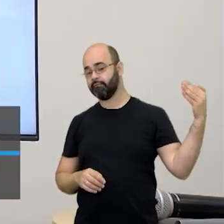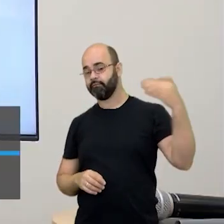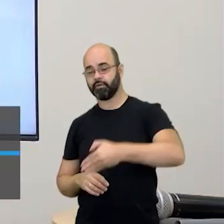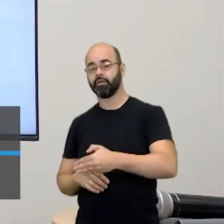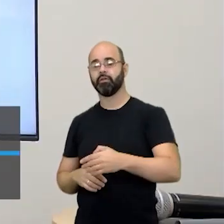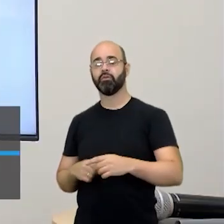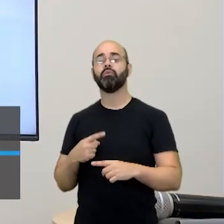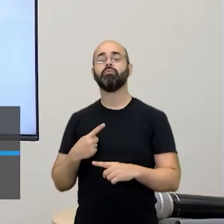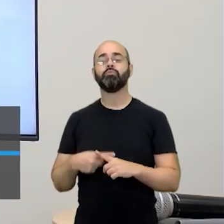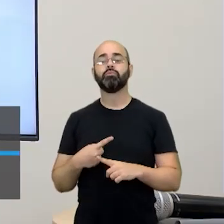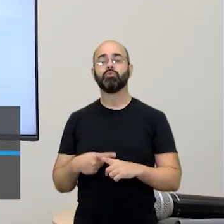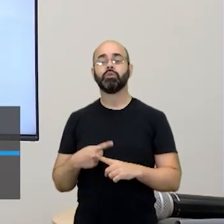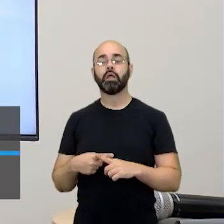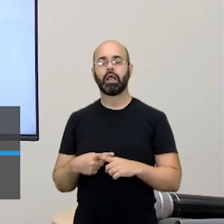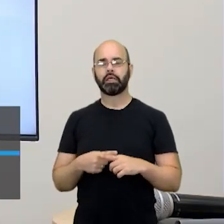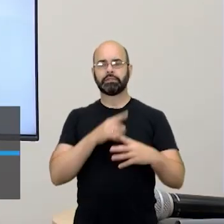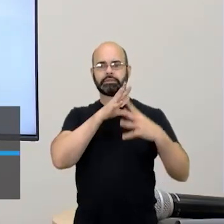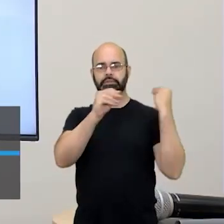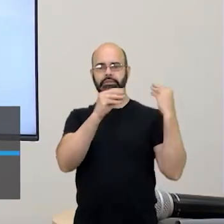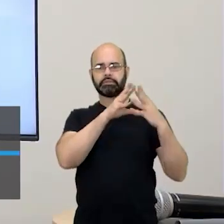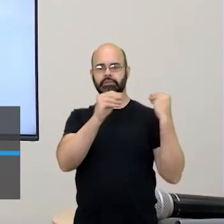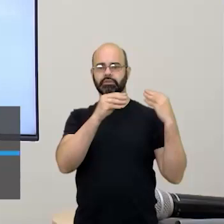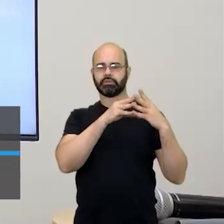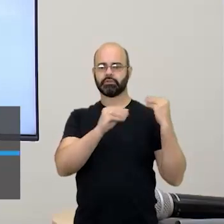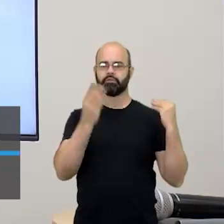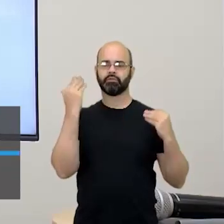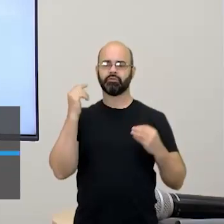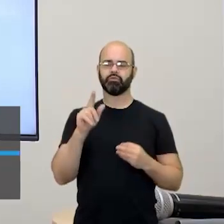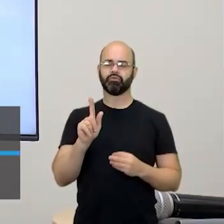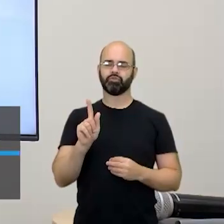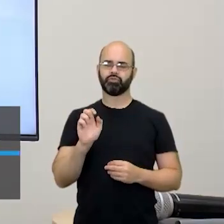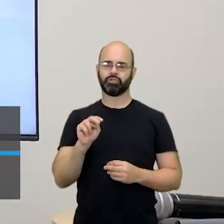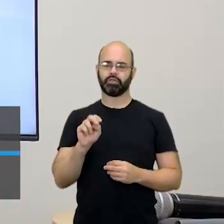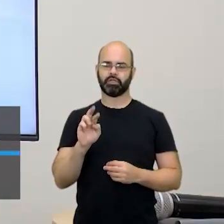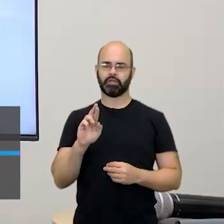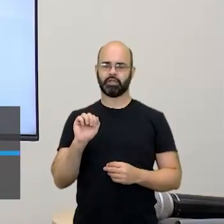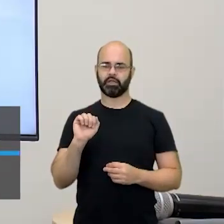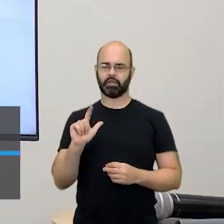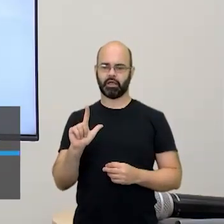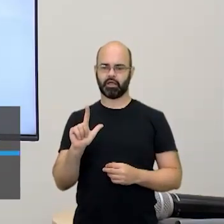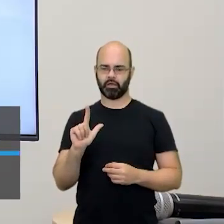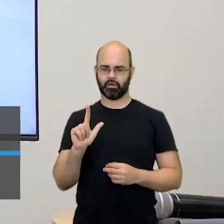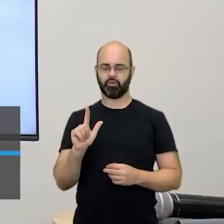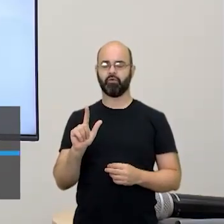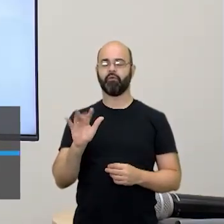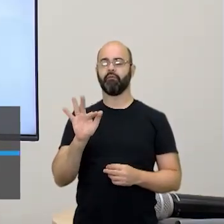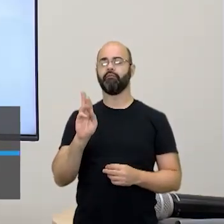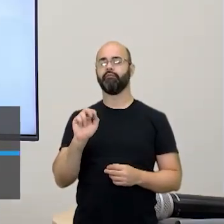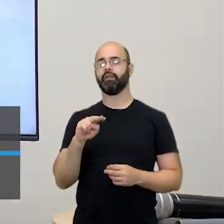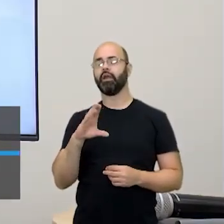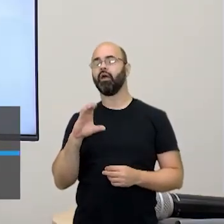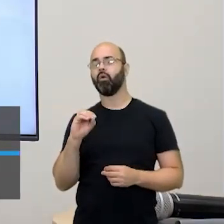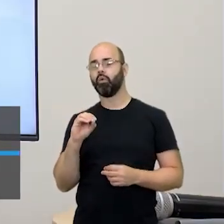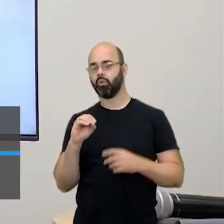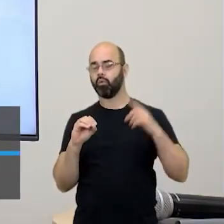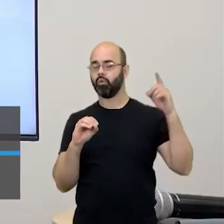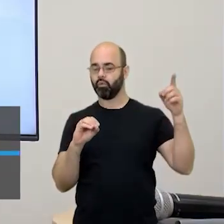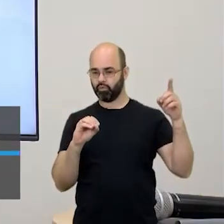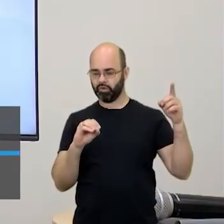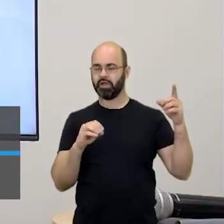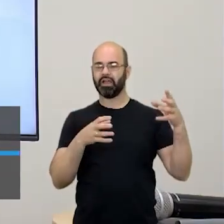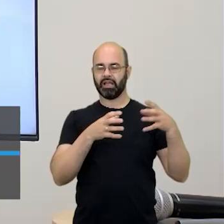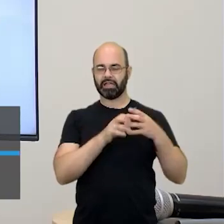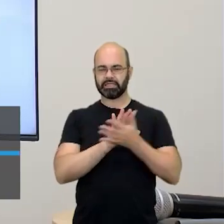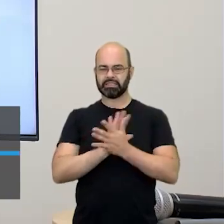dos massacres que o general Franco, que venceu a Guerra Civil, fez contra aqueles que lutaram pela defesa da